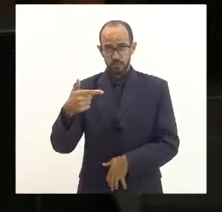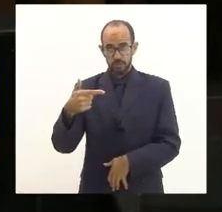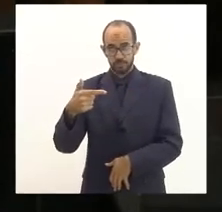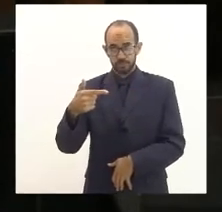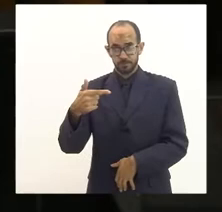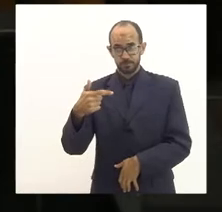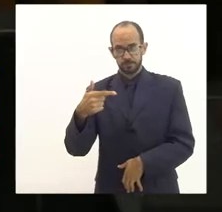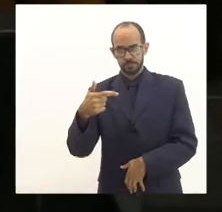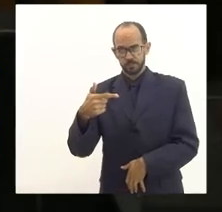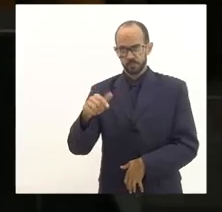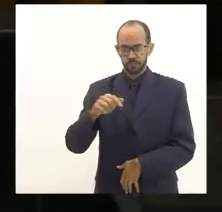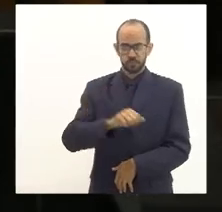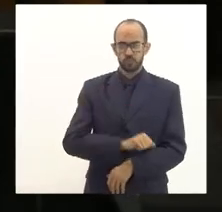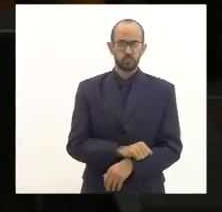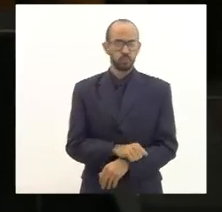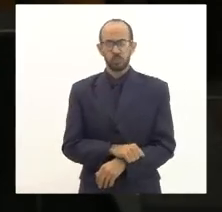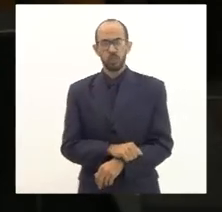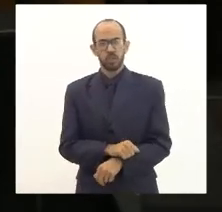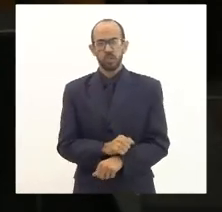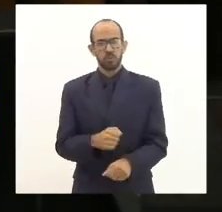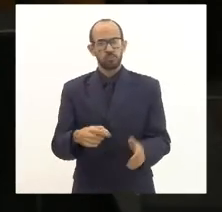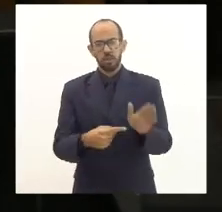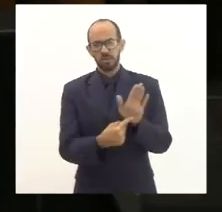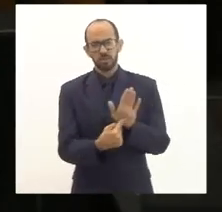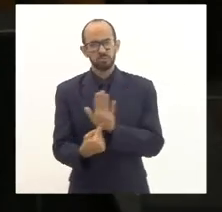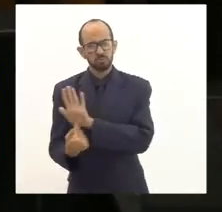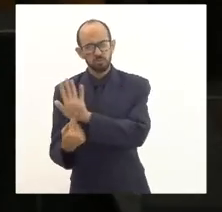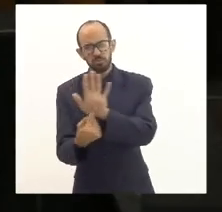e numa grande exposição internacional